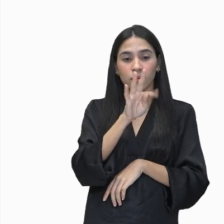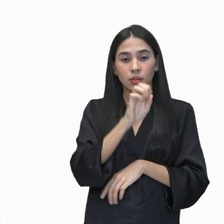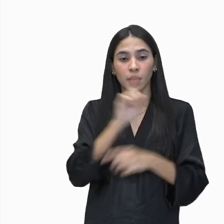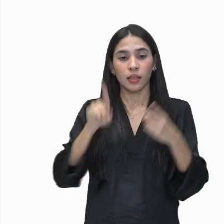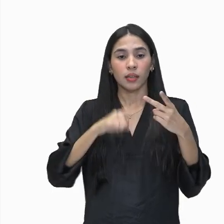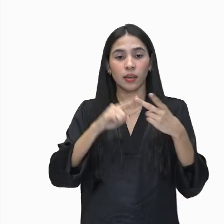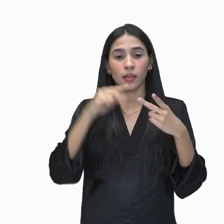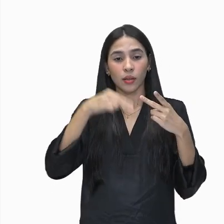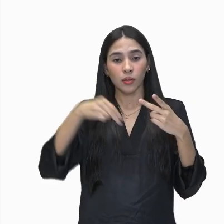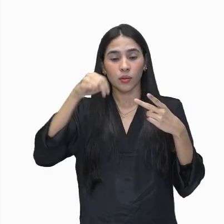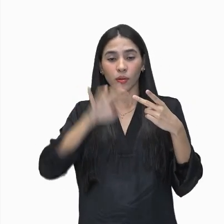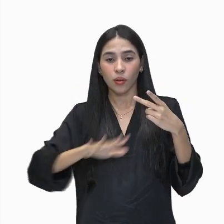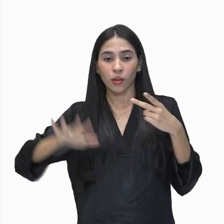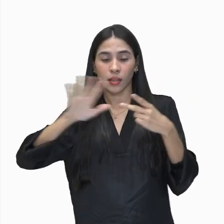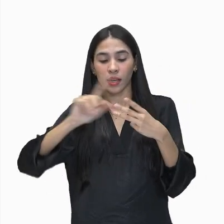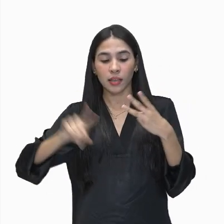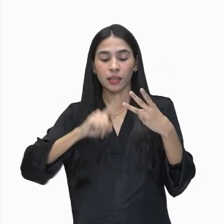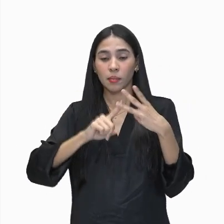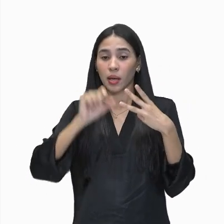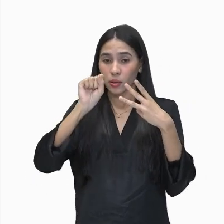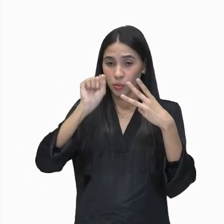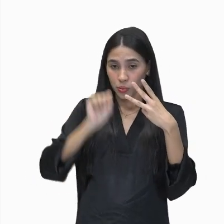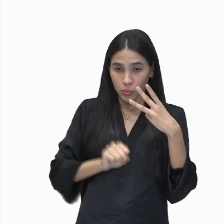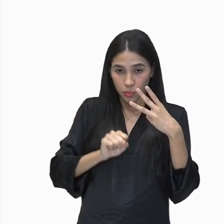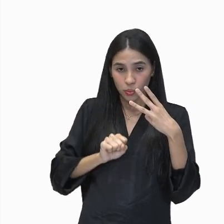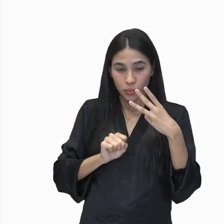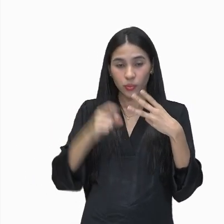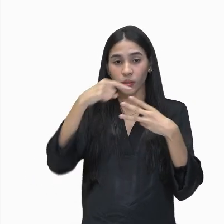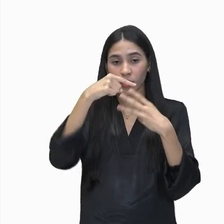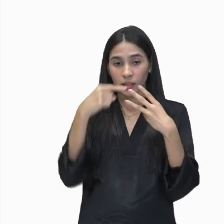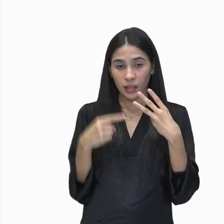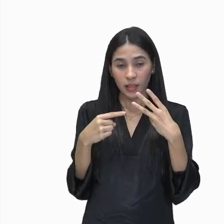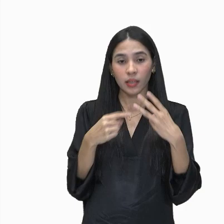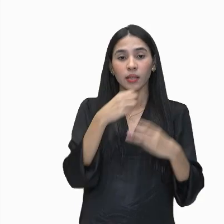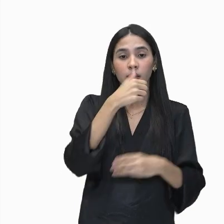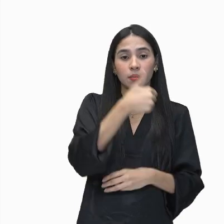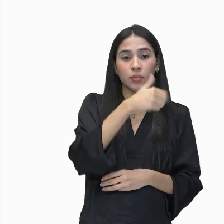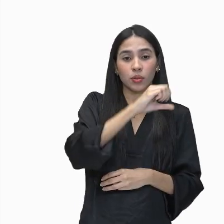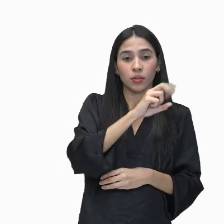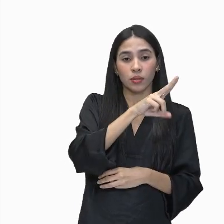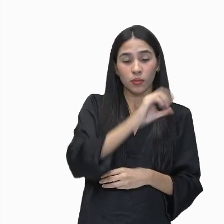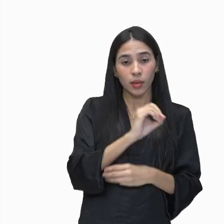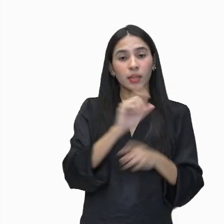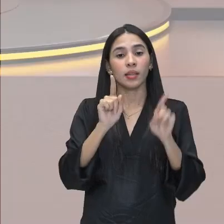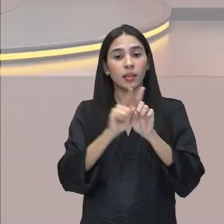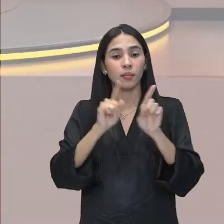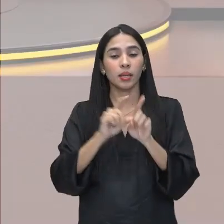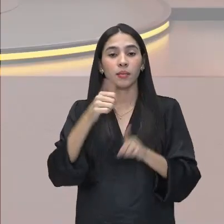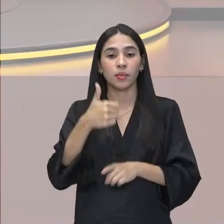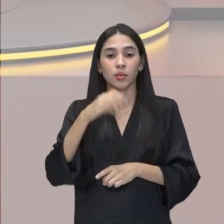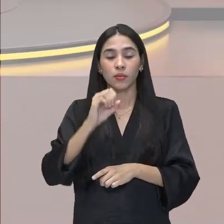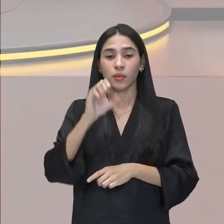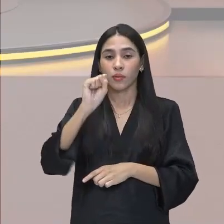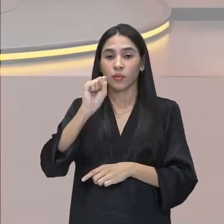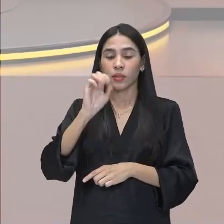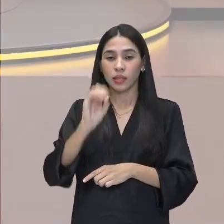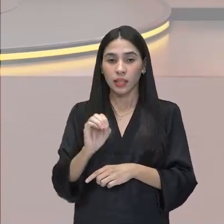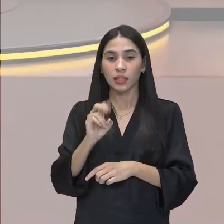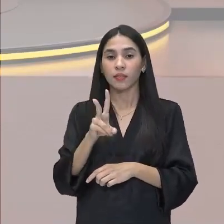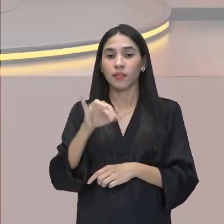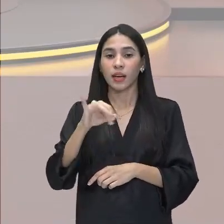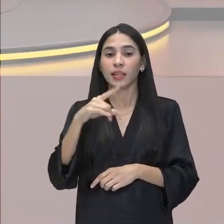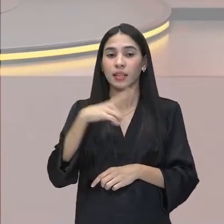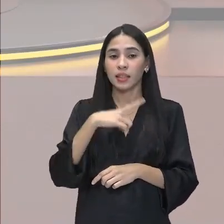regiões Nordeste e a região Sul. Então, entre a década de 50 e 80, nós vamos ter aí,